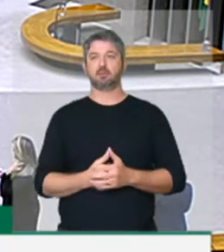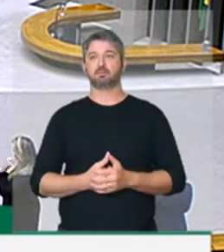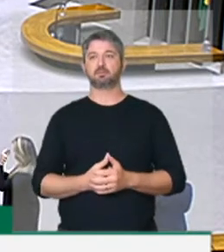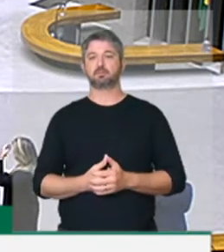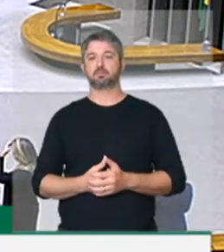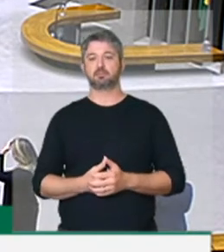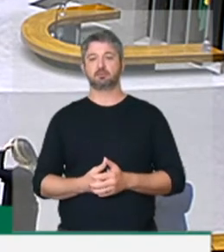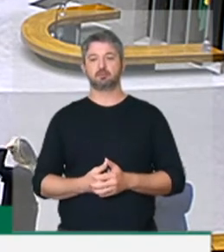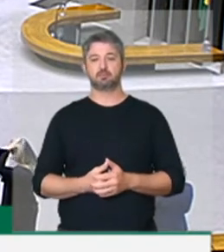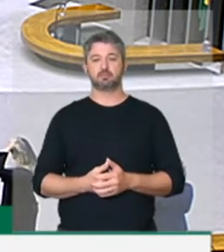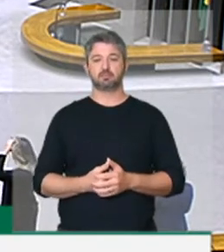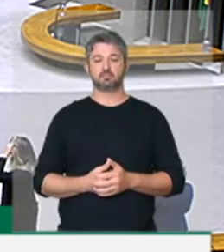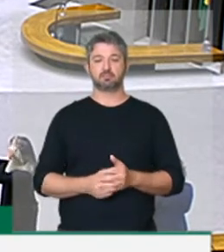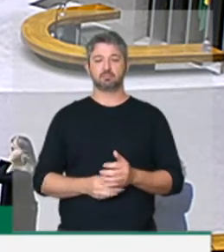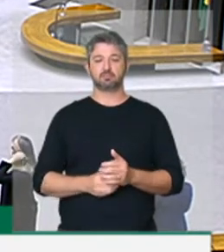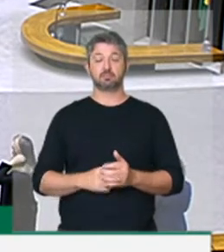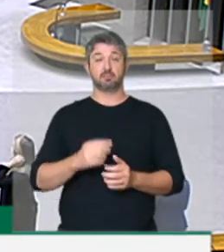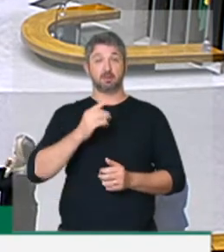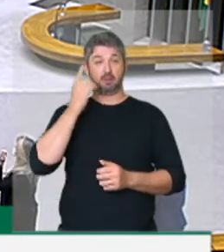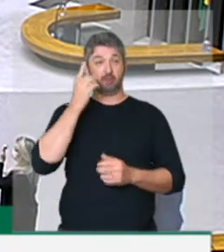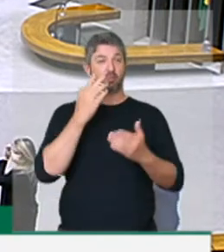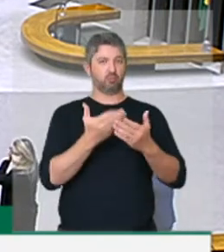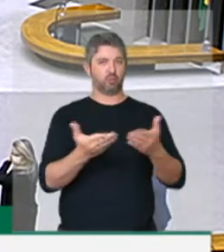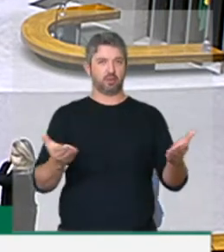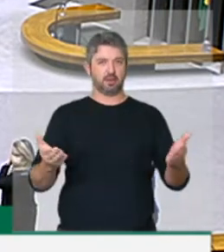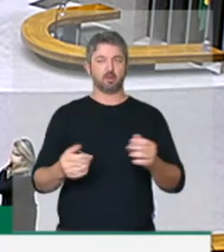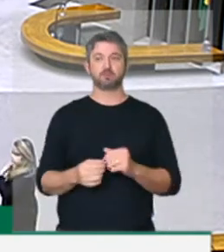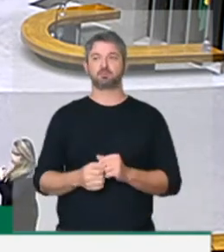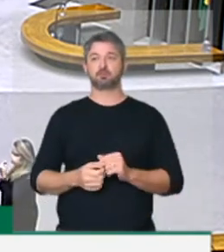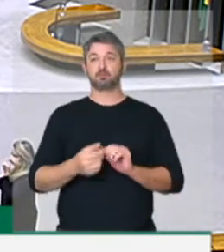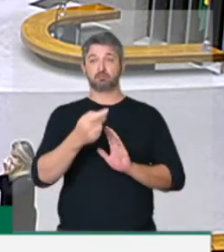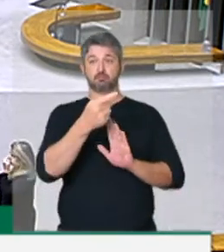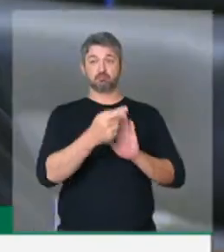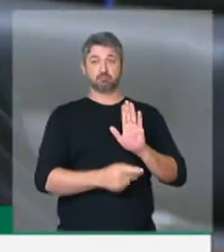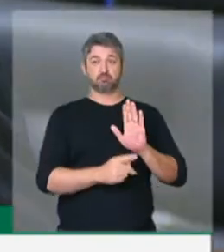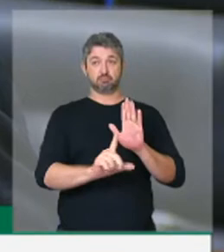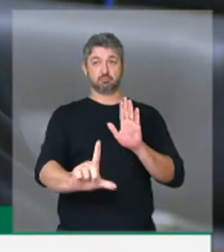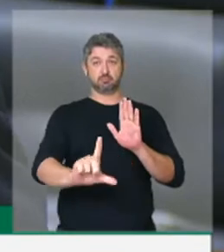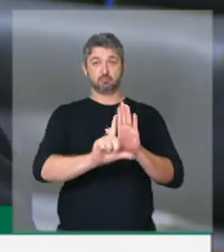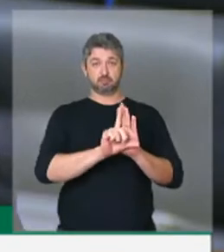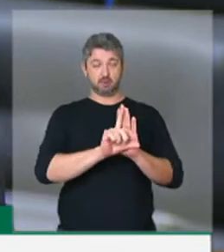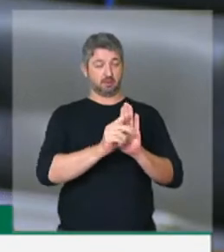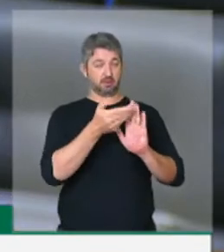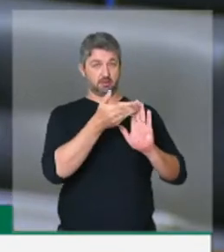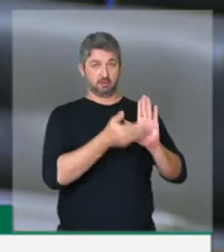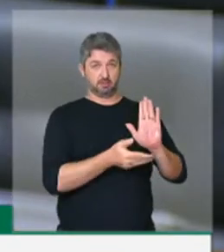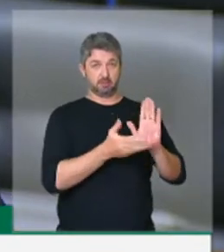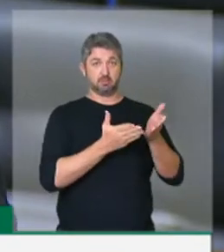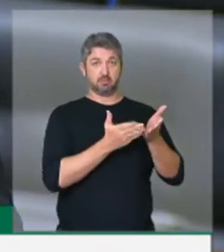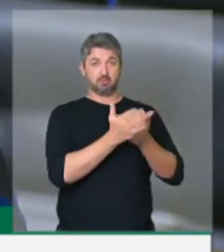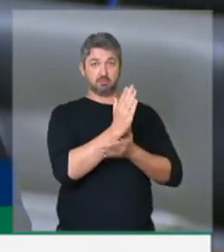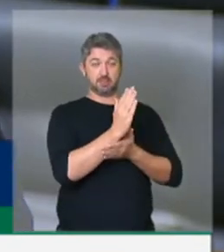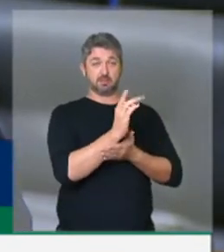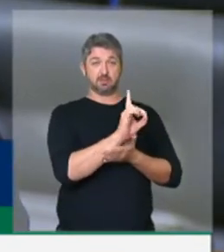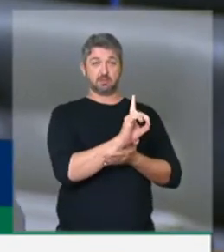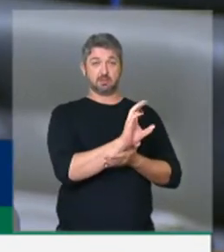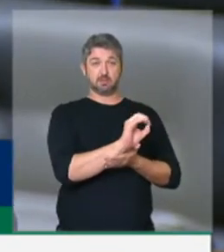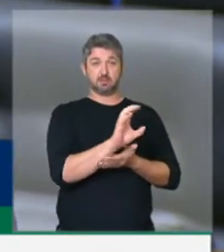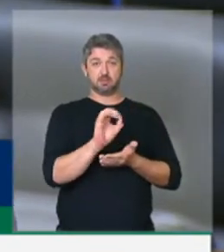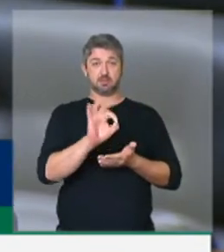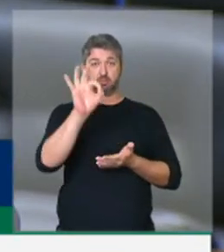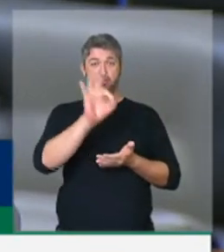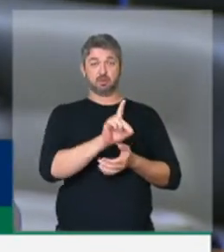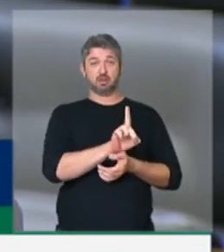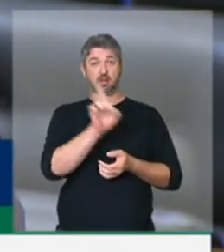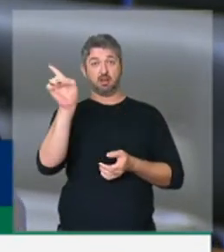senhores deputados, esse projeto de lei, ele foi aprovado por unanimidade no Senado